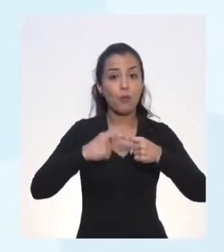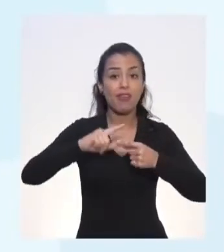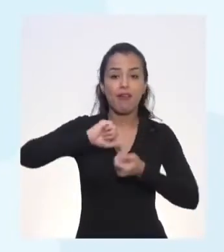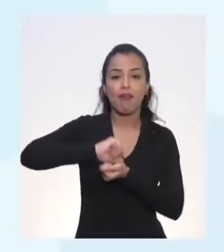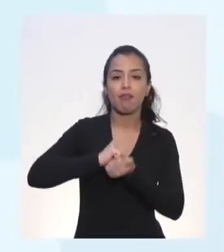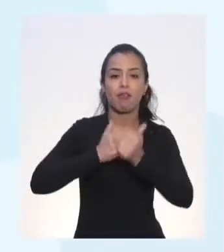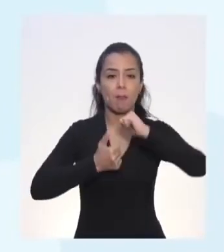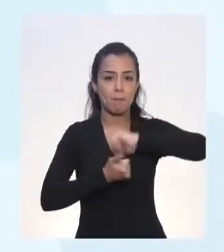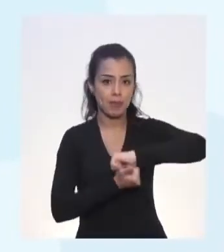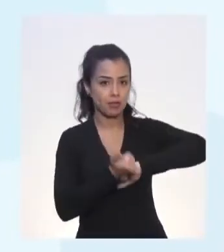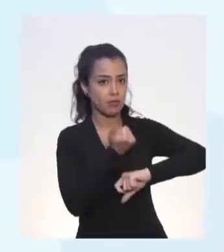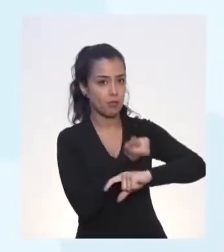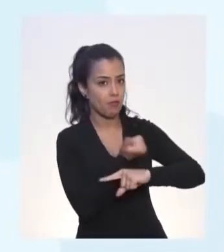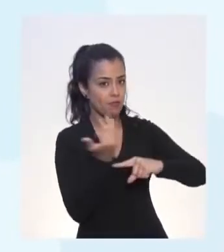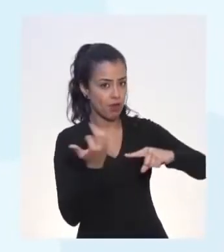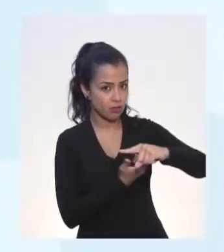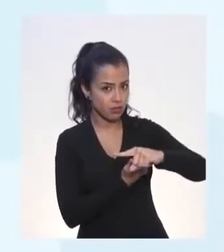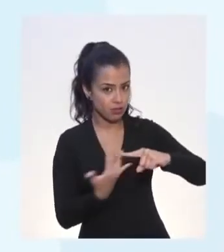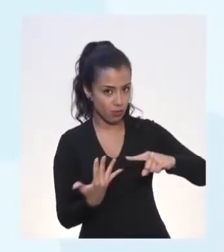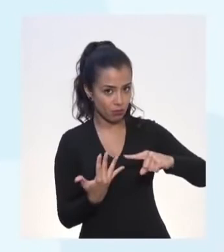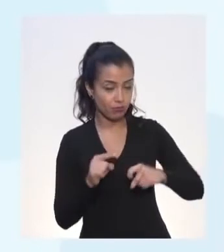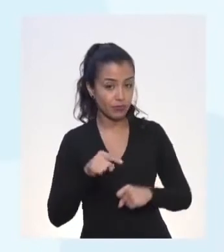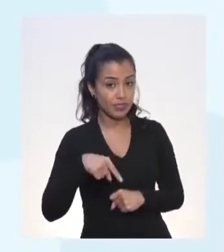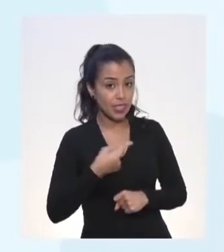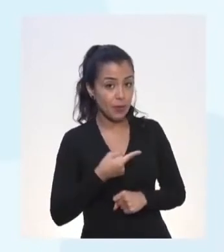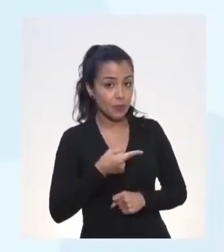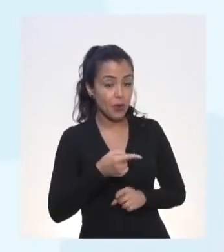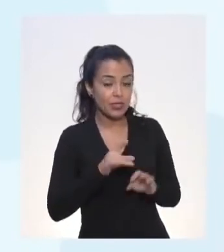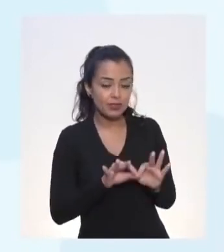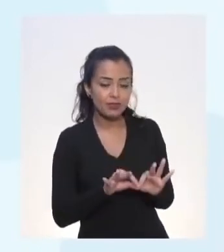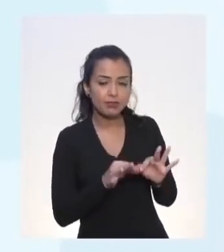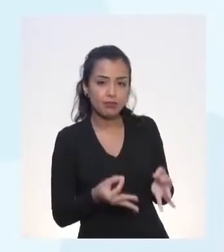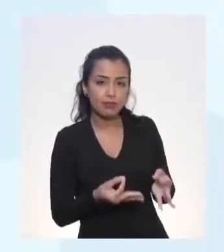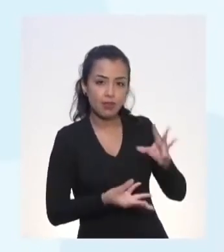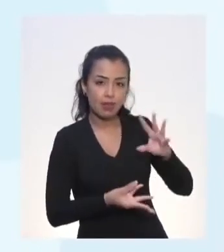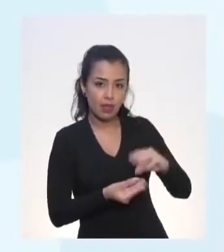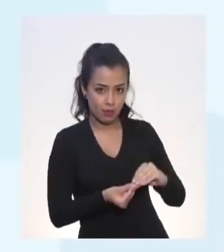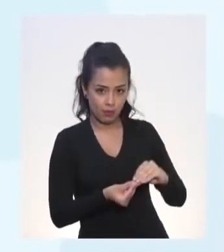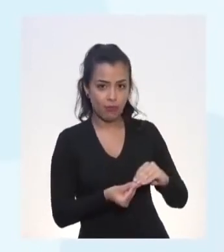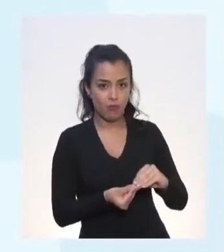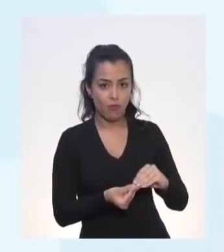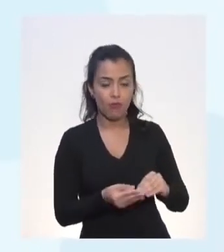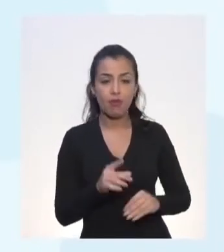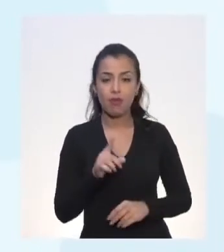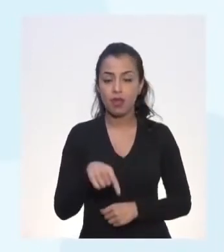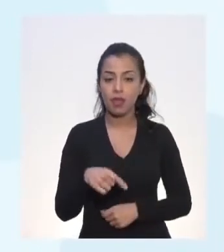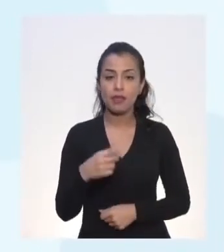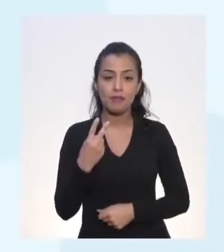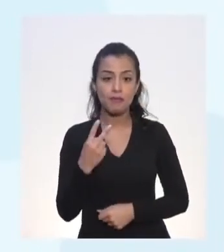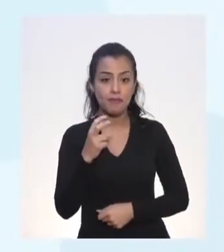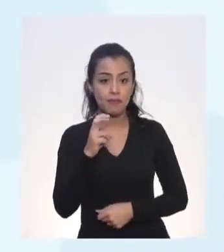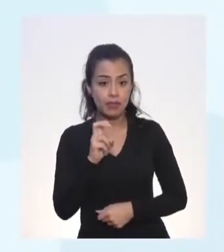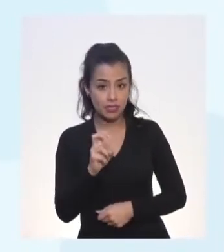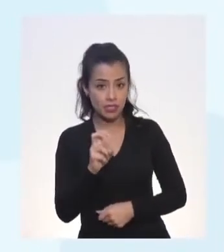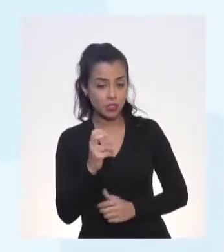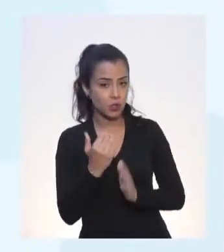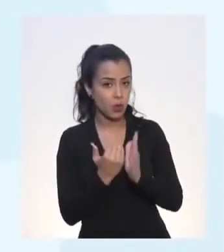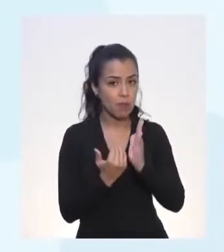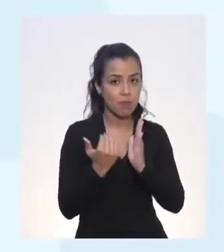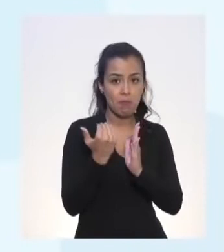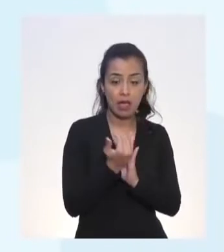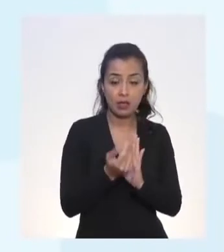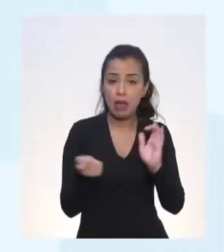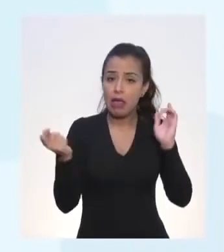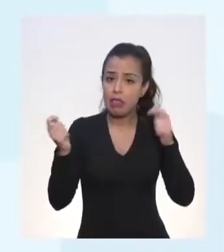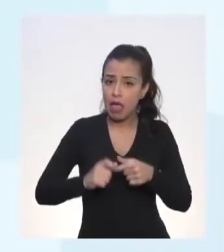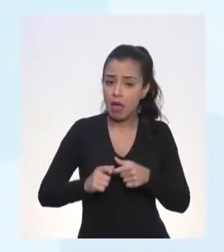ok? Próximo passo, simplificamos a fração. Aqui eu utilizei o 25 como máximo divisor comum, mas você pode simplificando